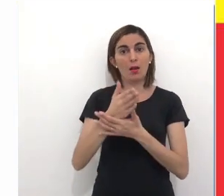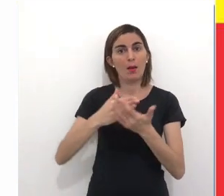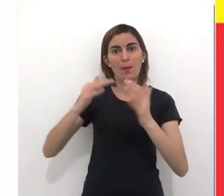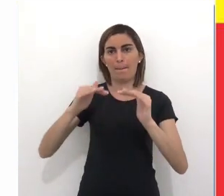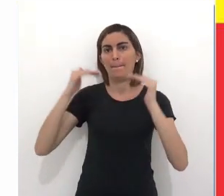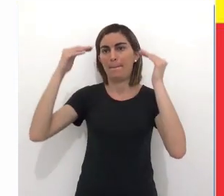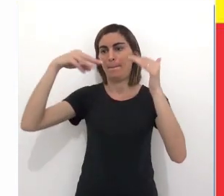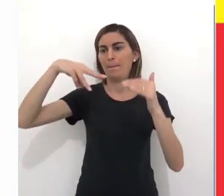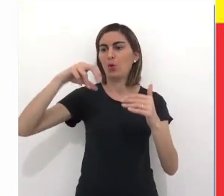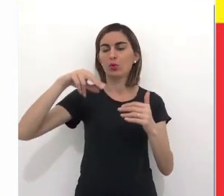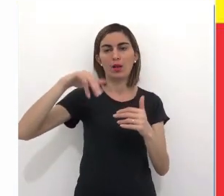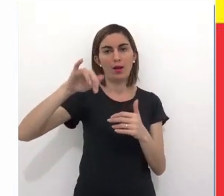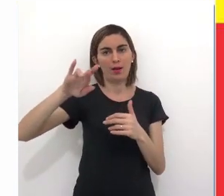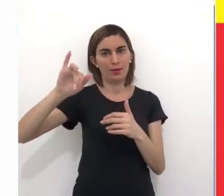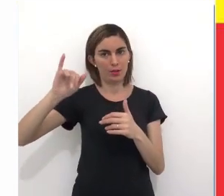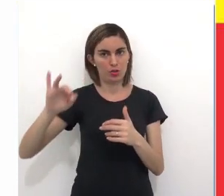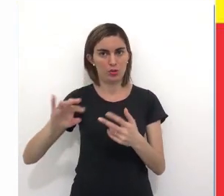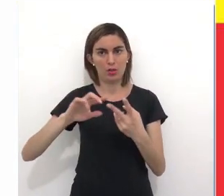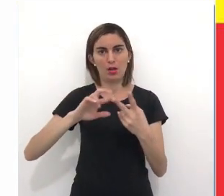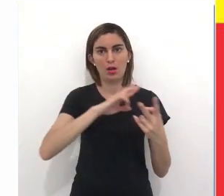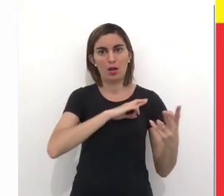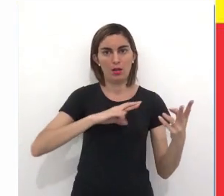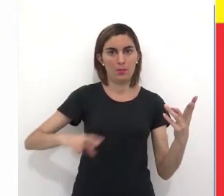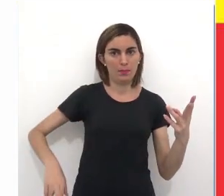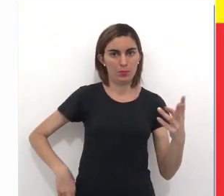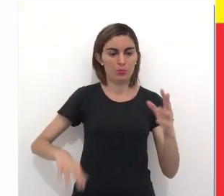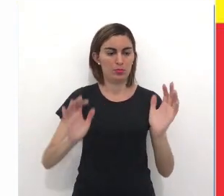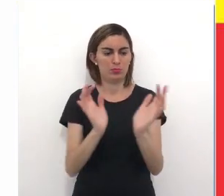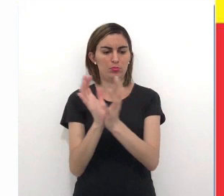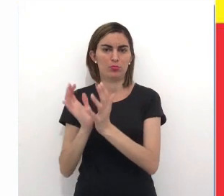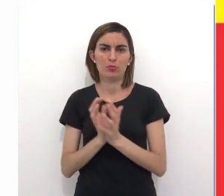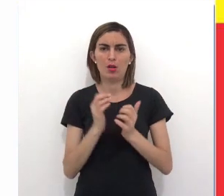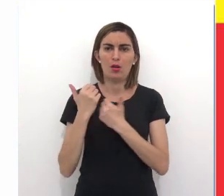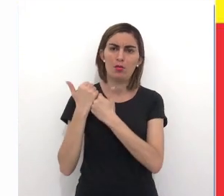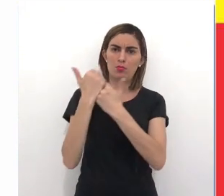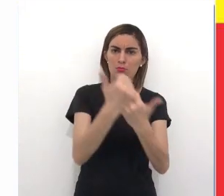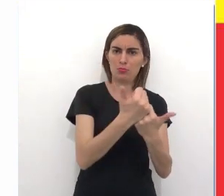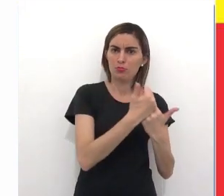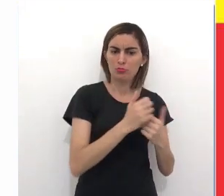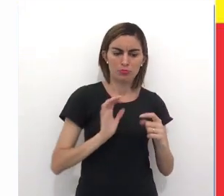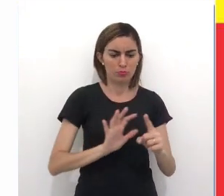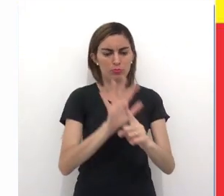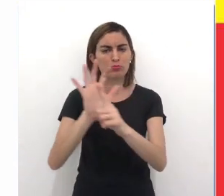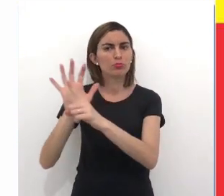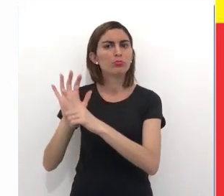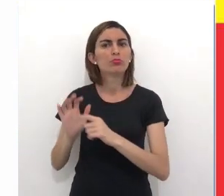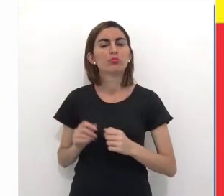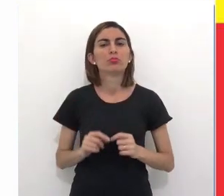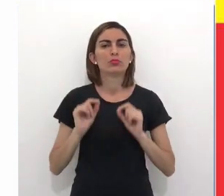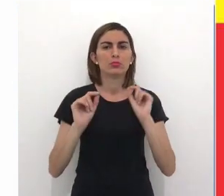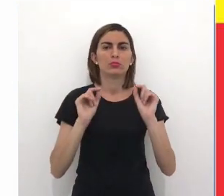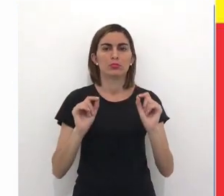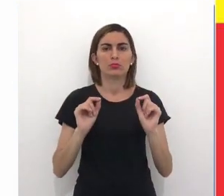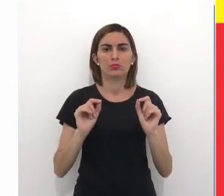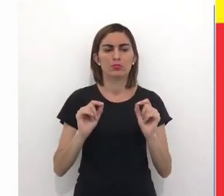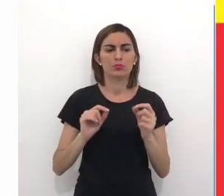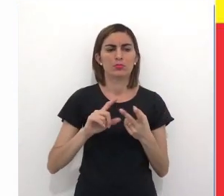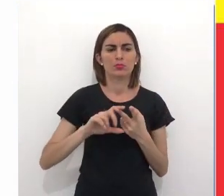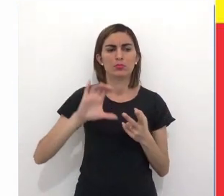em monarquistas e republicanos. Um representante influente dos exaltados era o